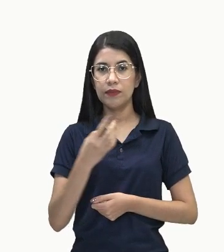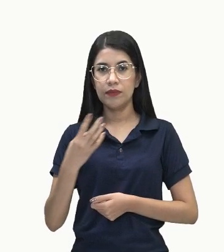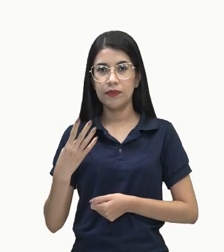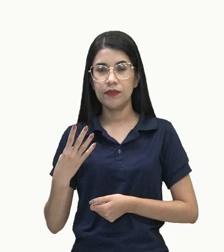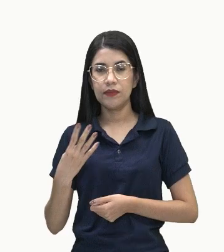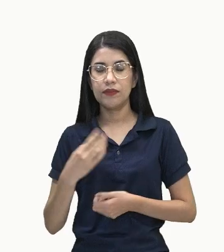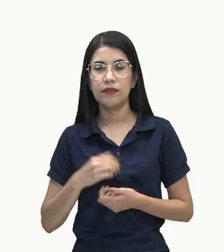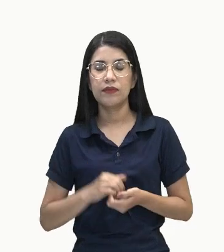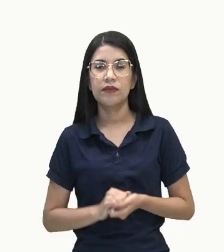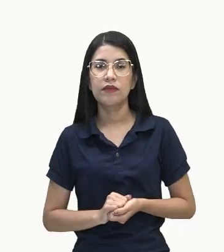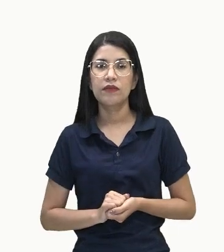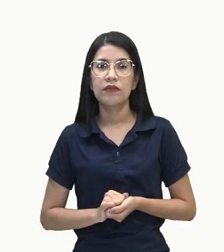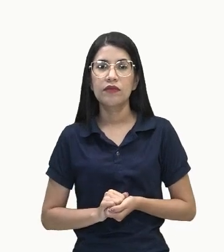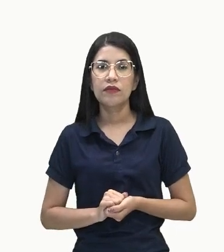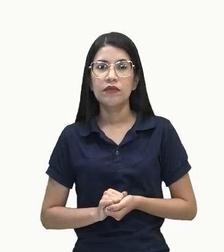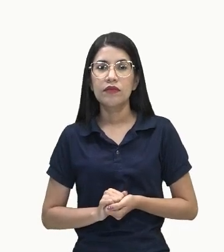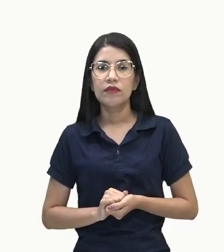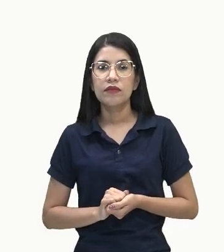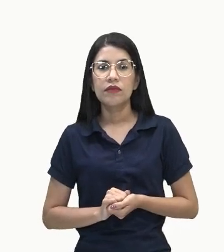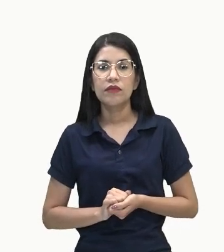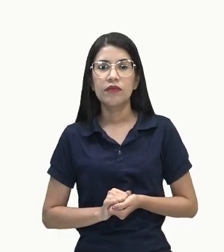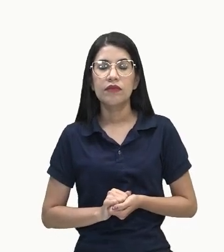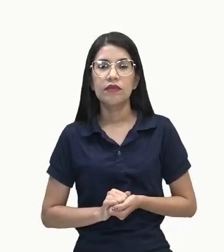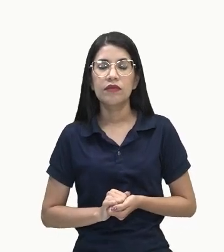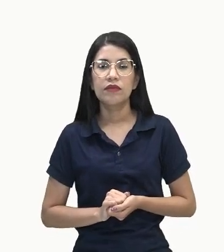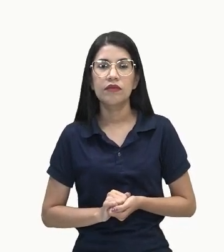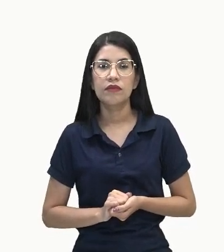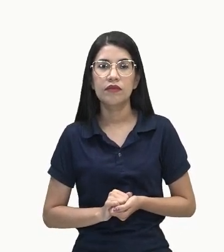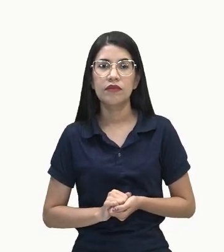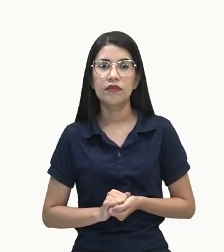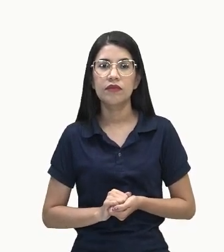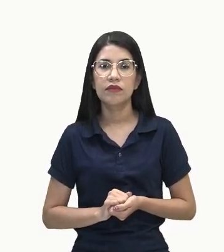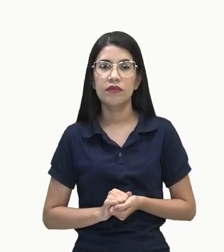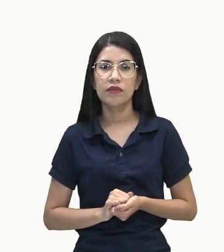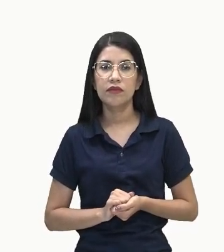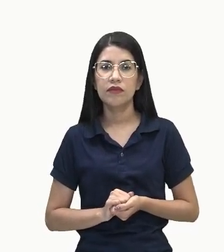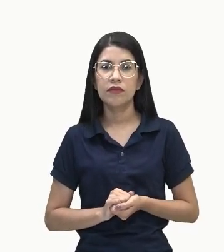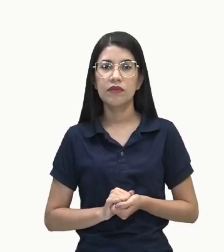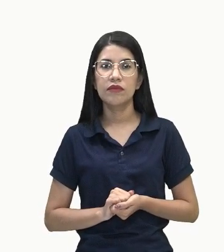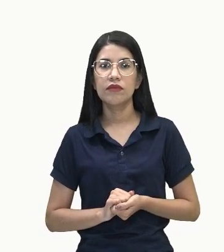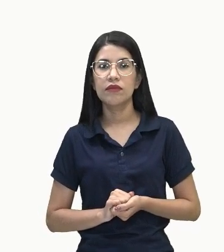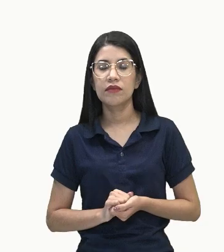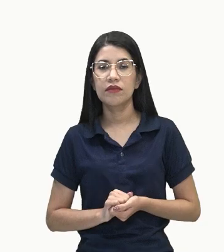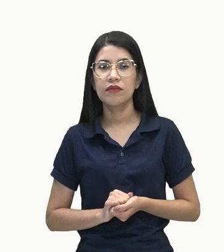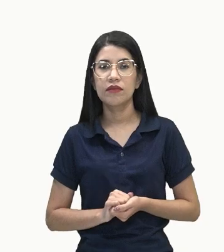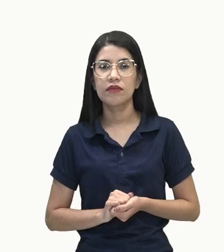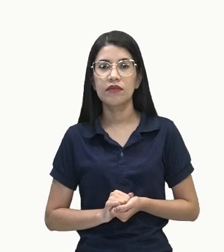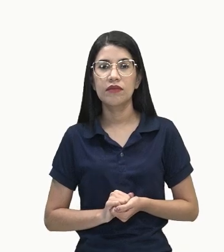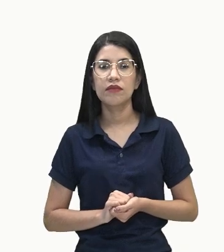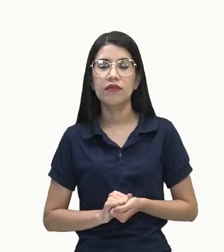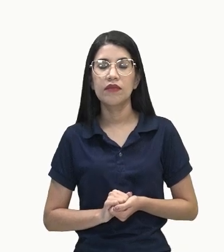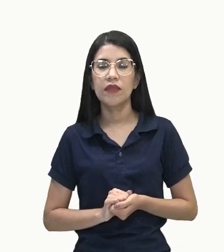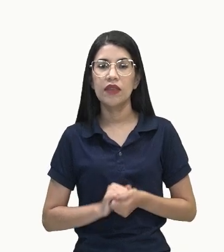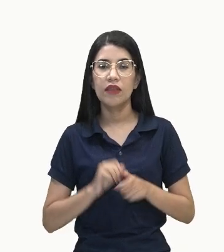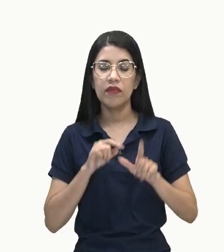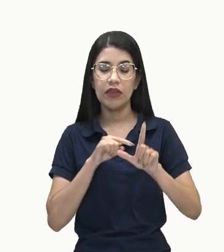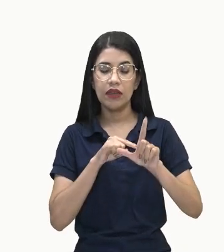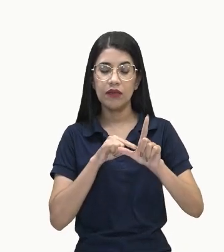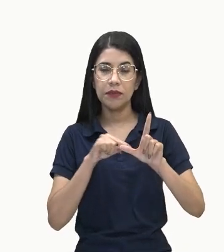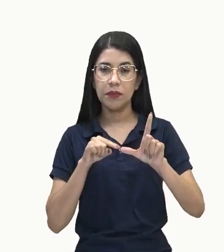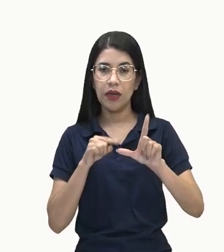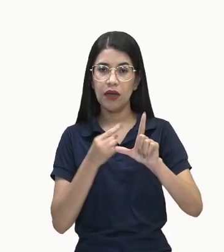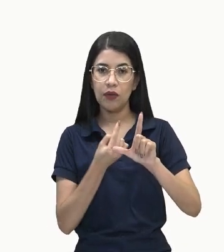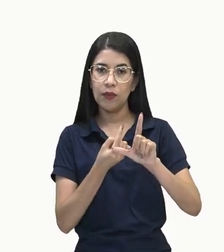4. Então, vamos lá aqui. 1 e 4, ou seja, ele vai andar uma casa para a sua